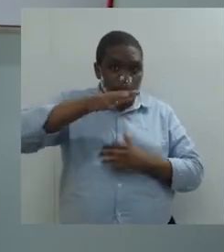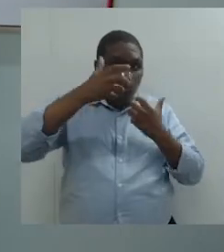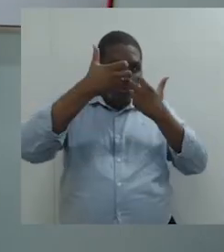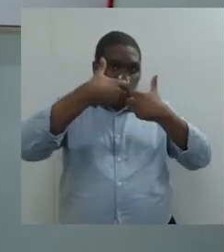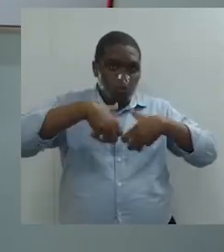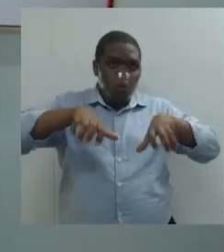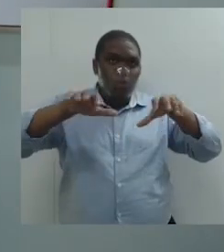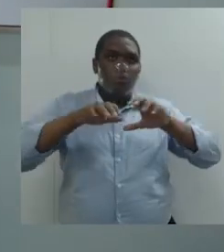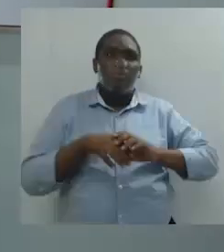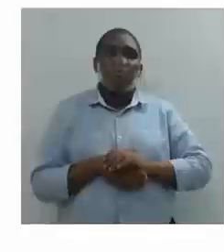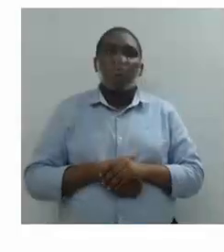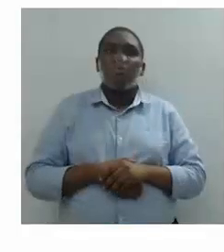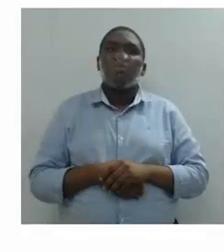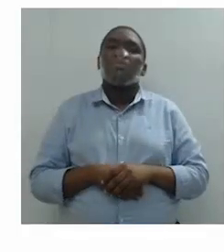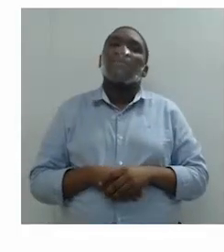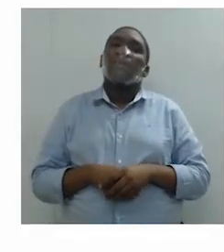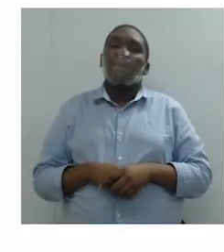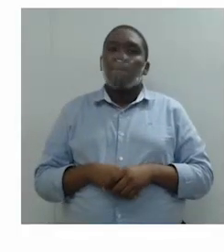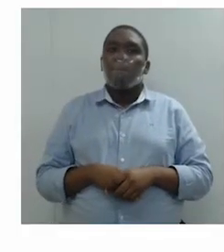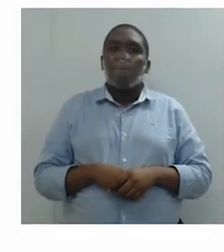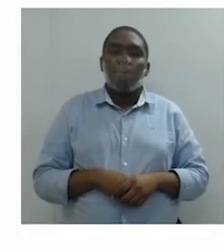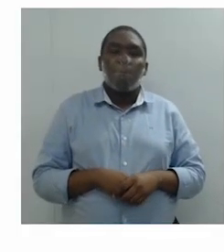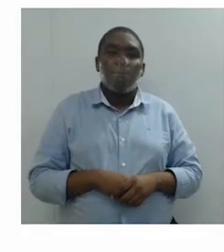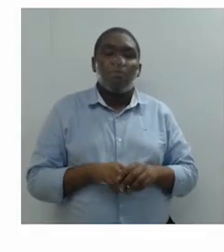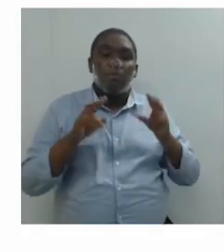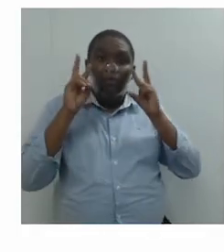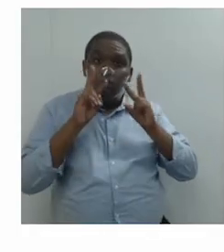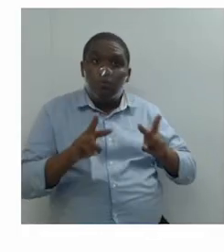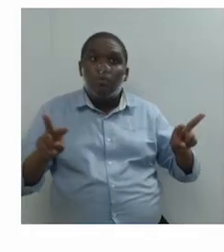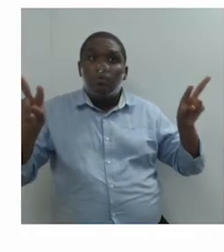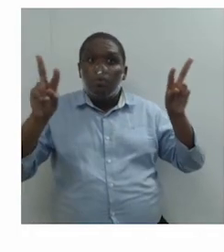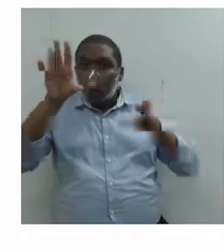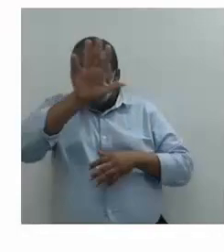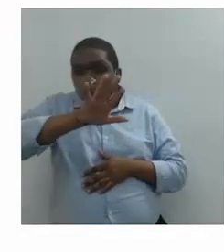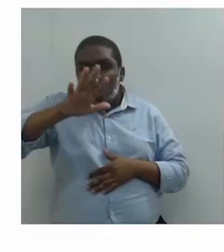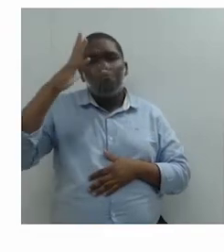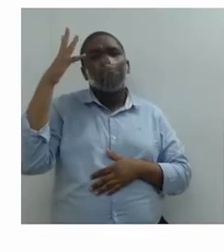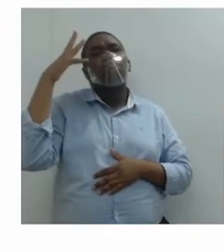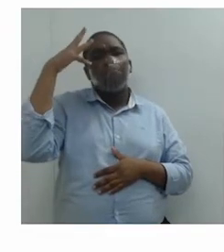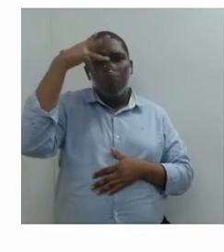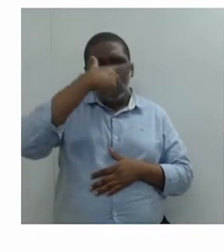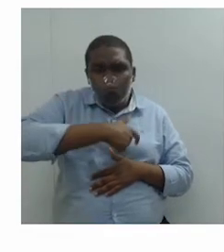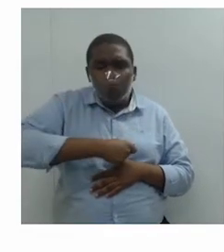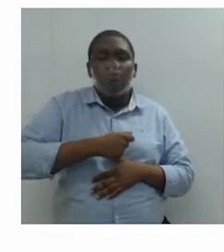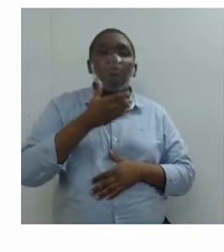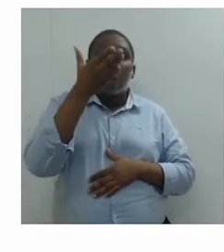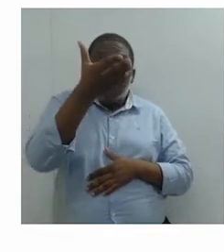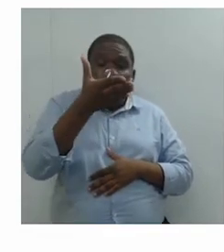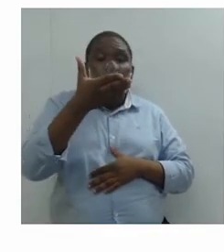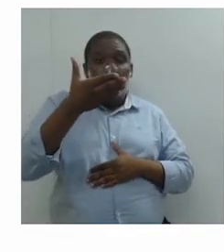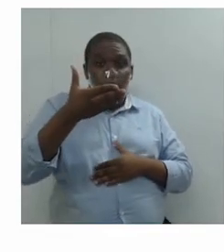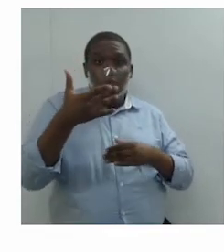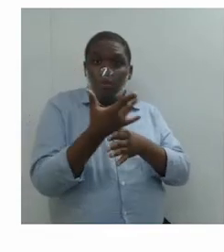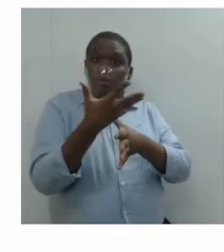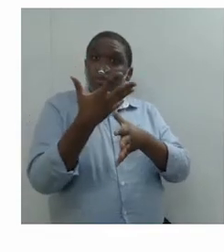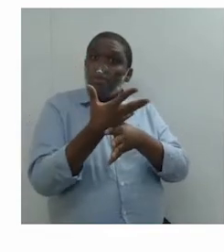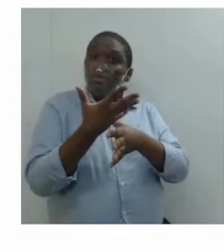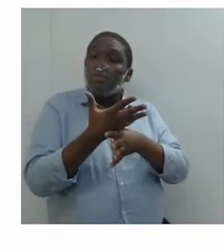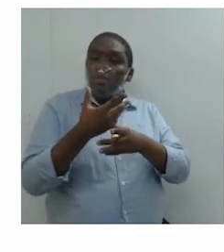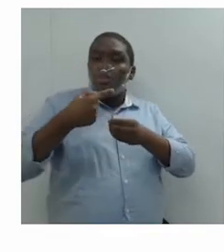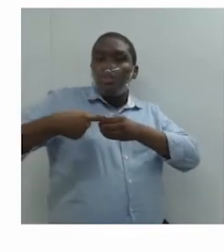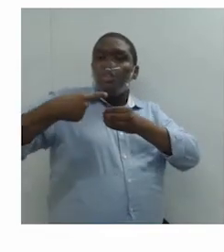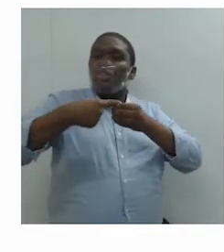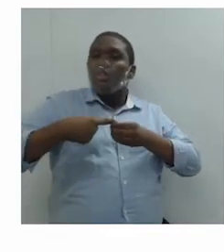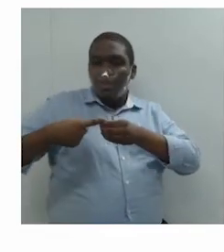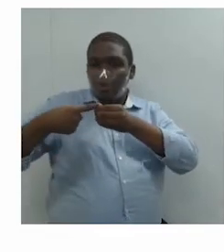natural. Olha que bela imagem. Aí é o município de Bonito,